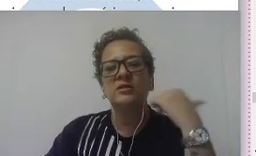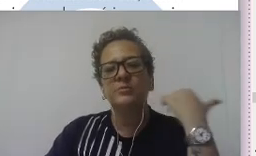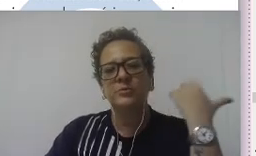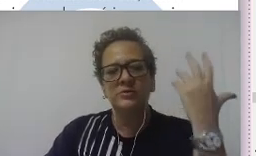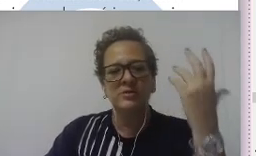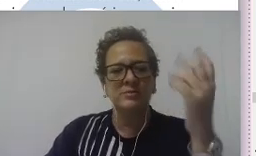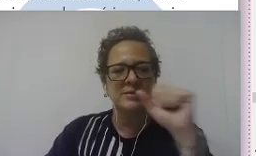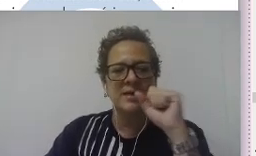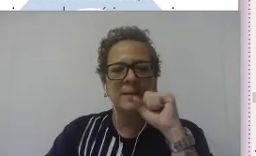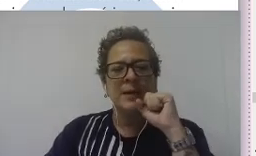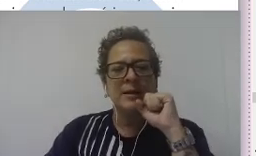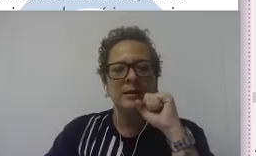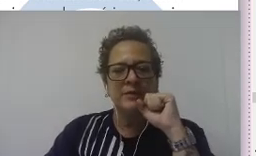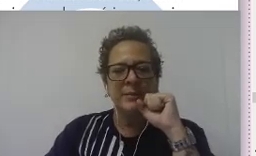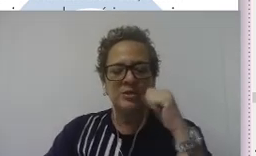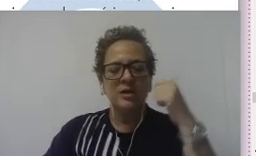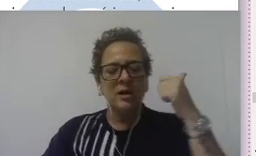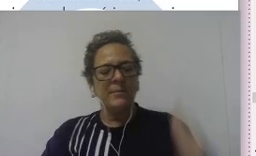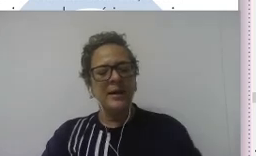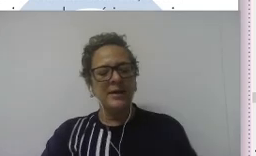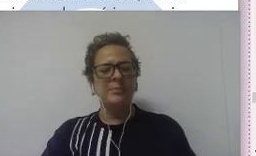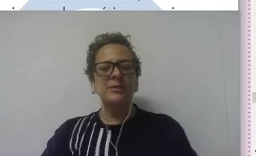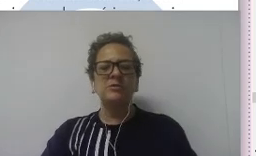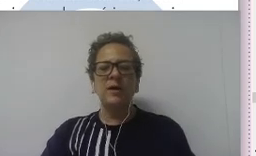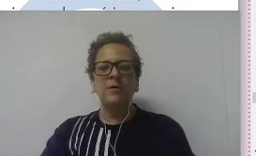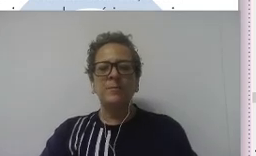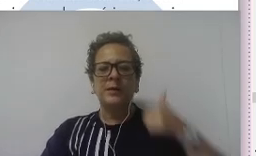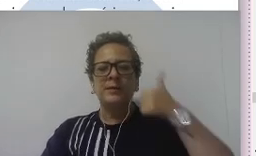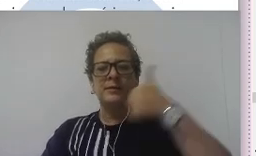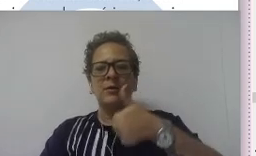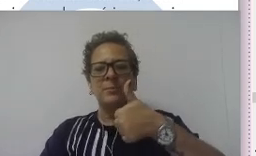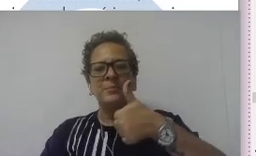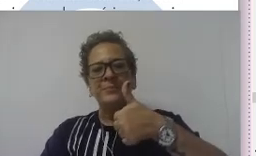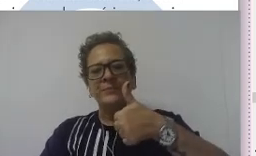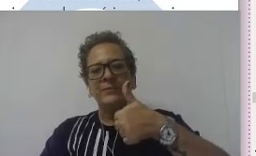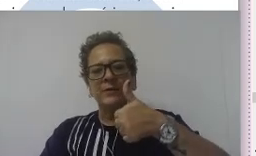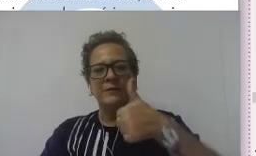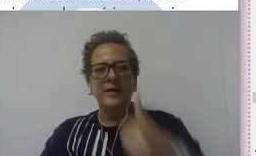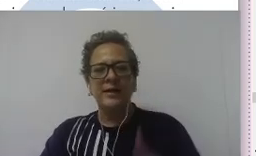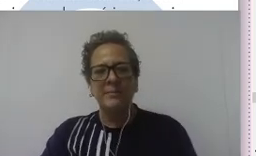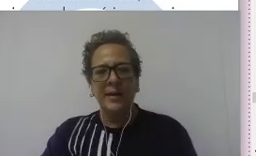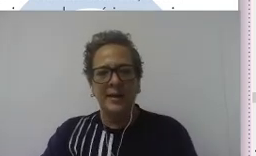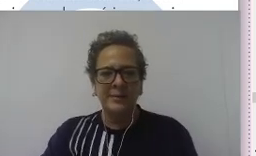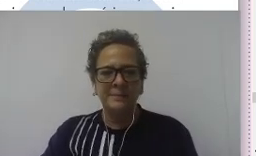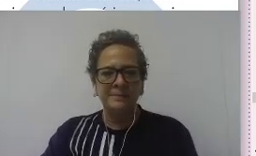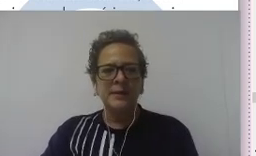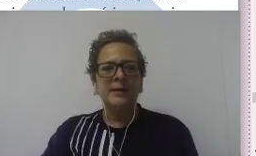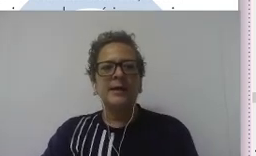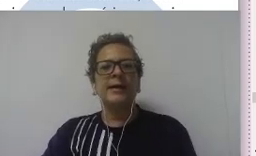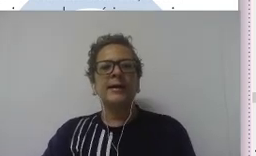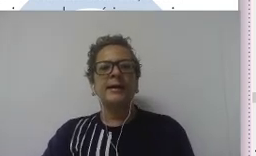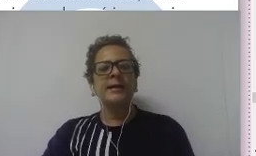artistas, eles podiam se expressar livremente. Beleza, pessoal? Então, fiquem bem,